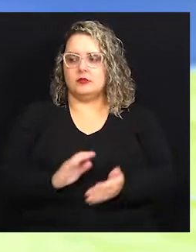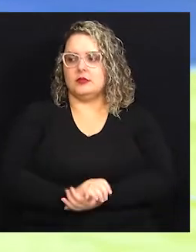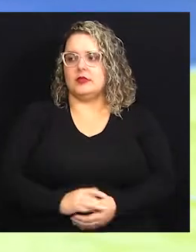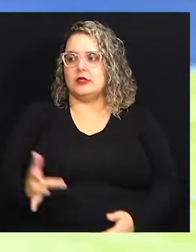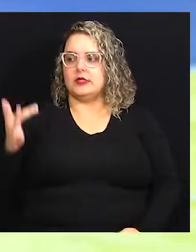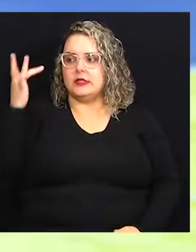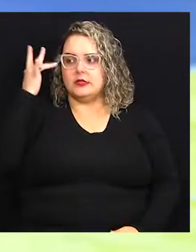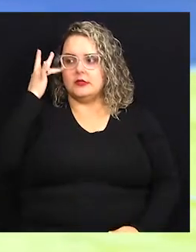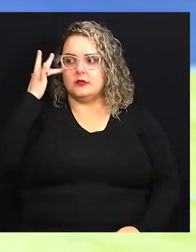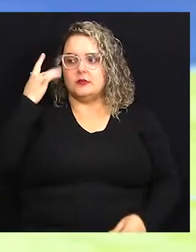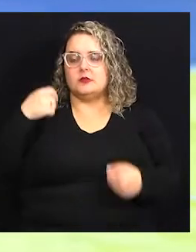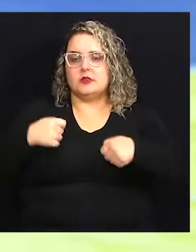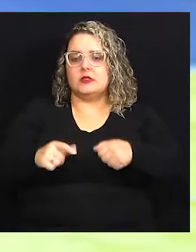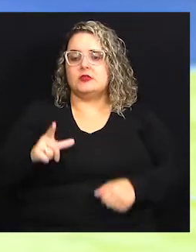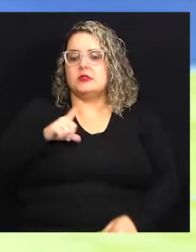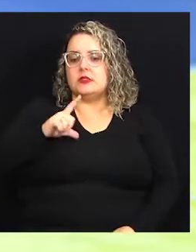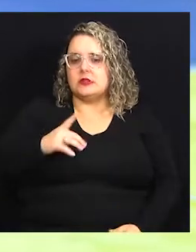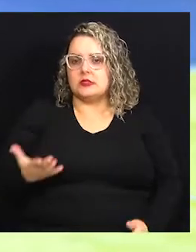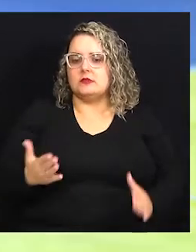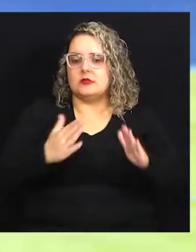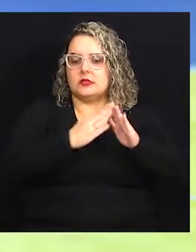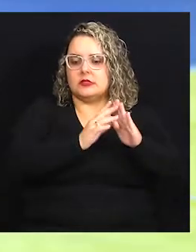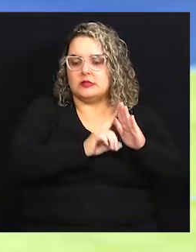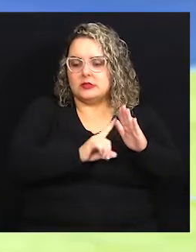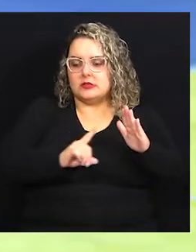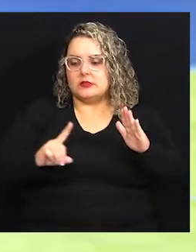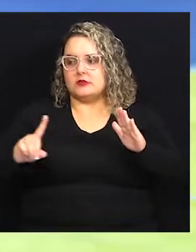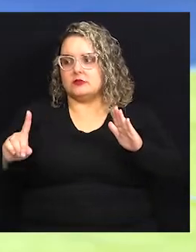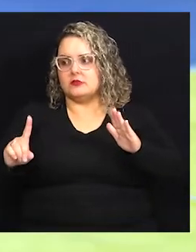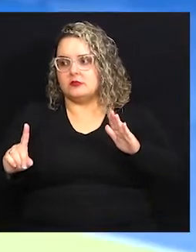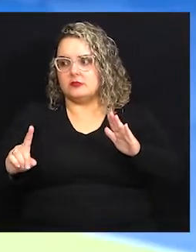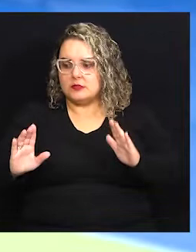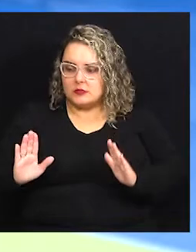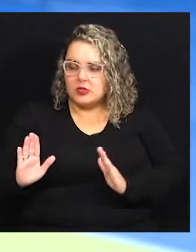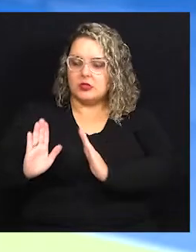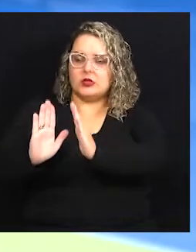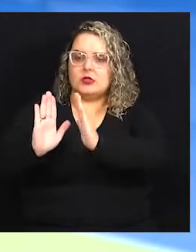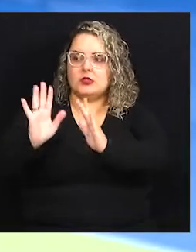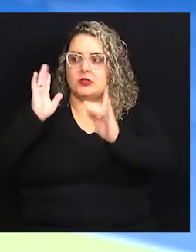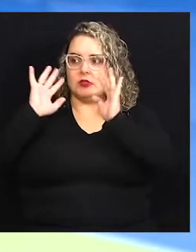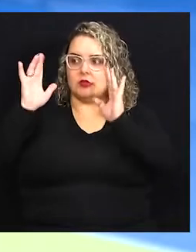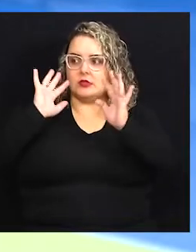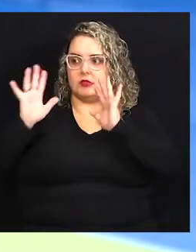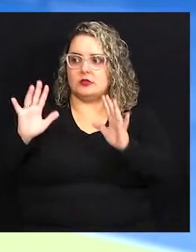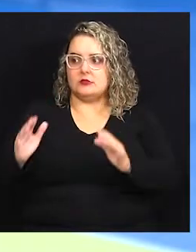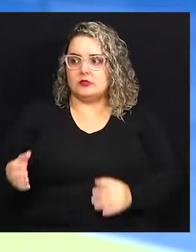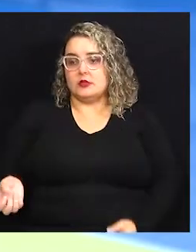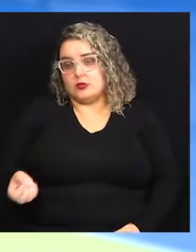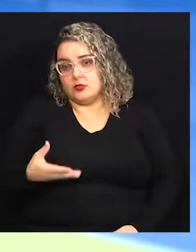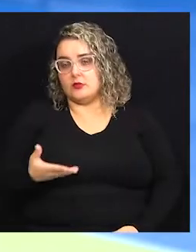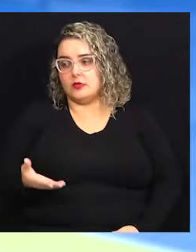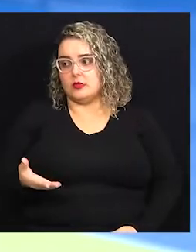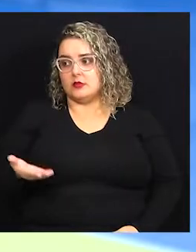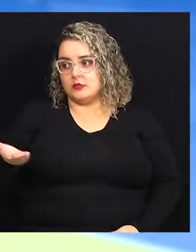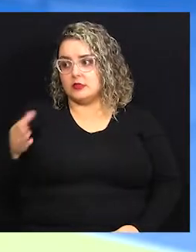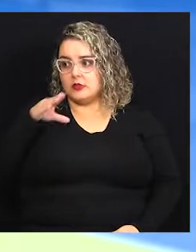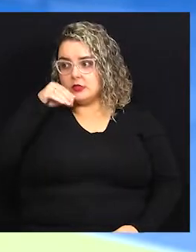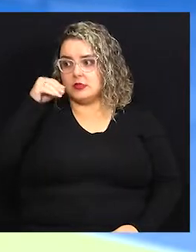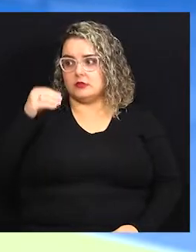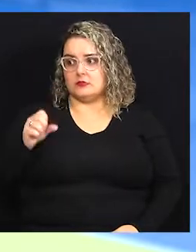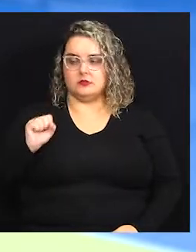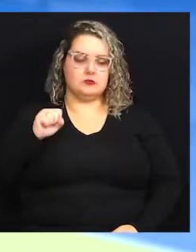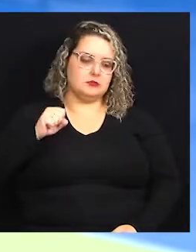você precisou ter para sair de casa e para poder encarar este sonho que era recente ainda, porque você era um adolescente.